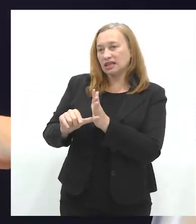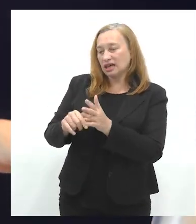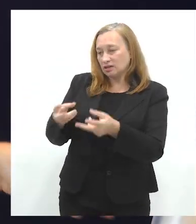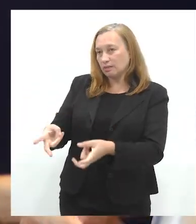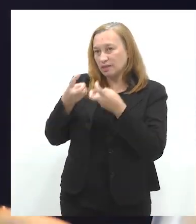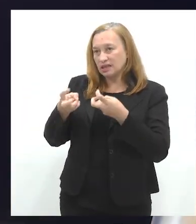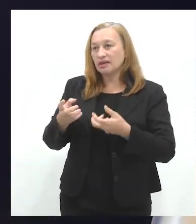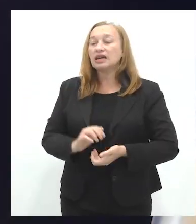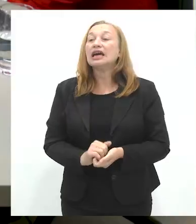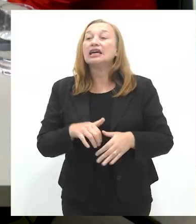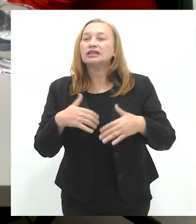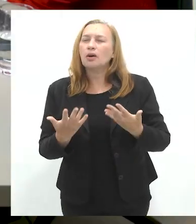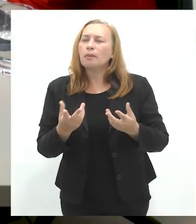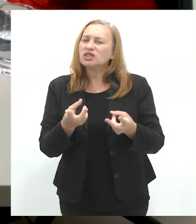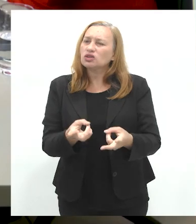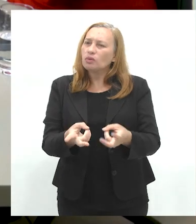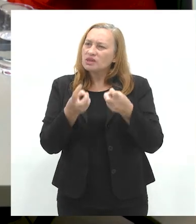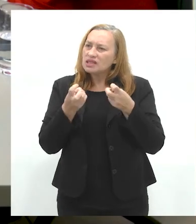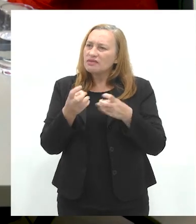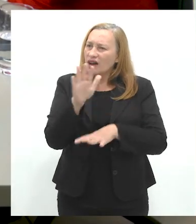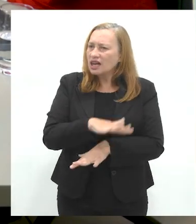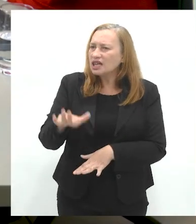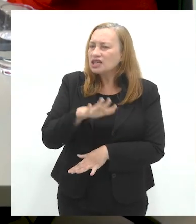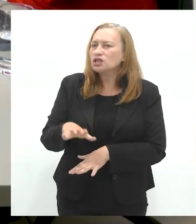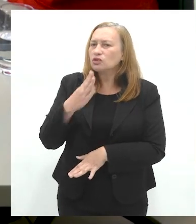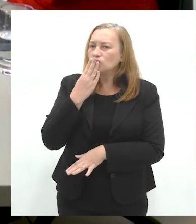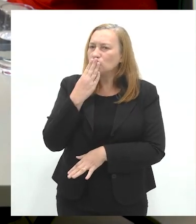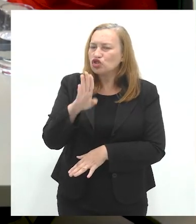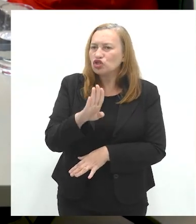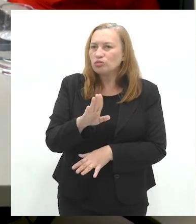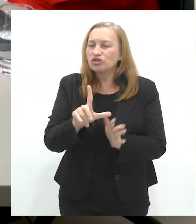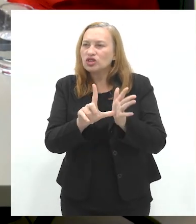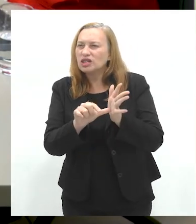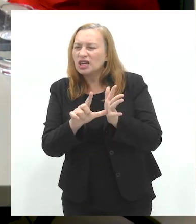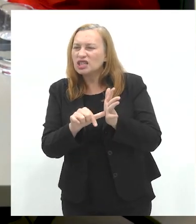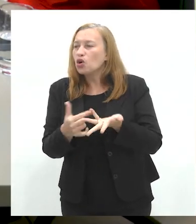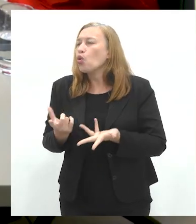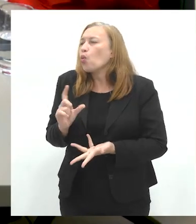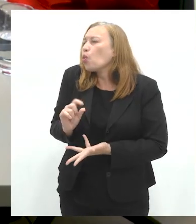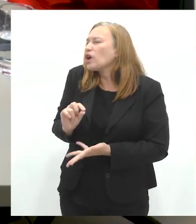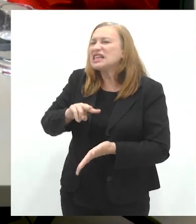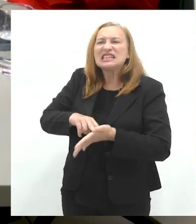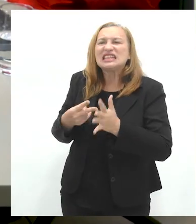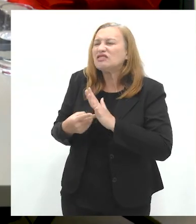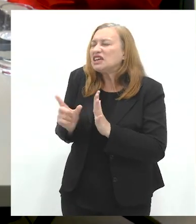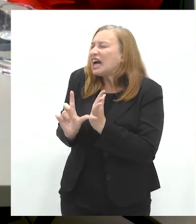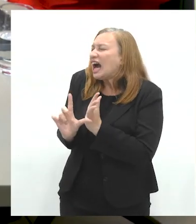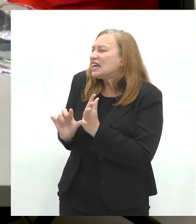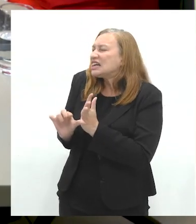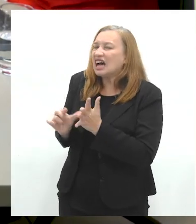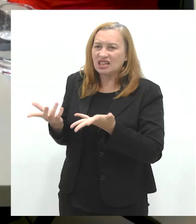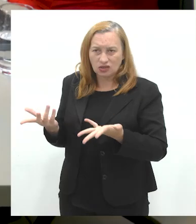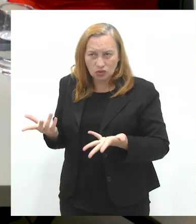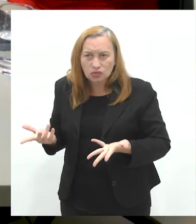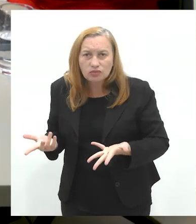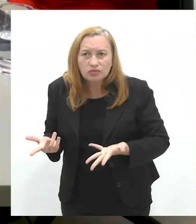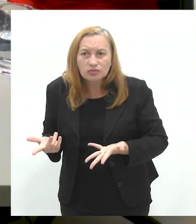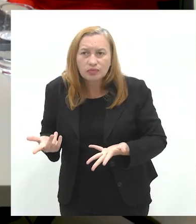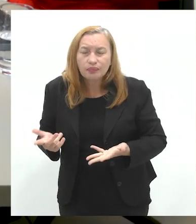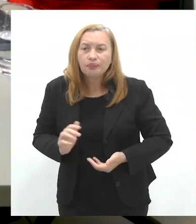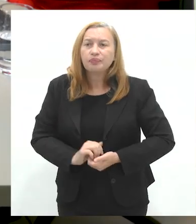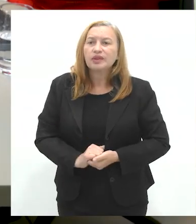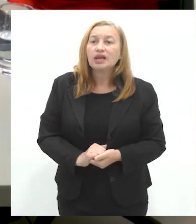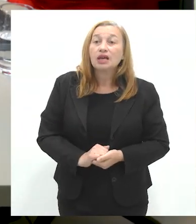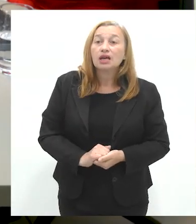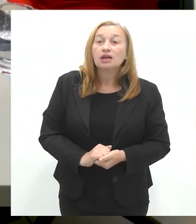Tá, no caso, para a gente identificar a criança com esse tipo de atraso. E o que que é um atraso, né, na verdade? O que que a gente pode chamar de